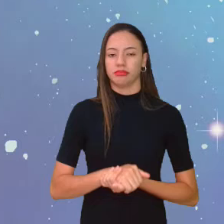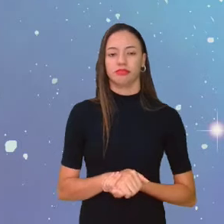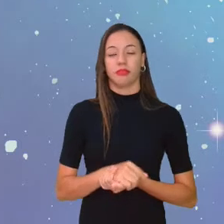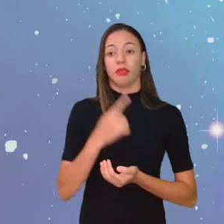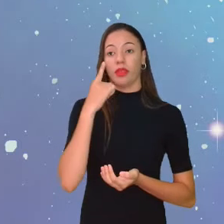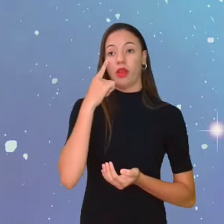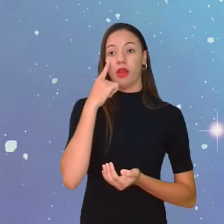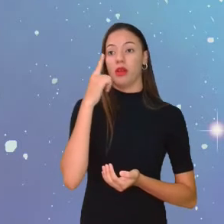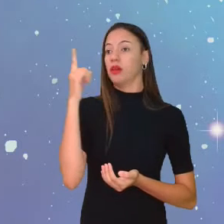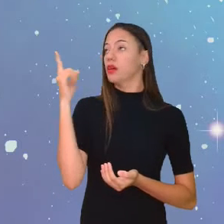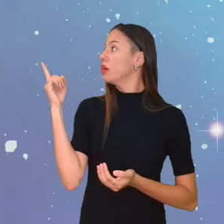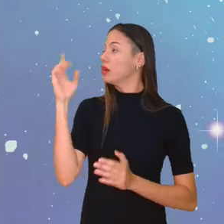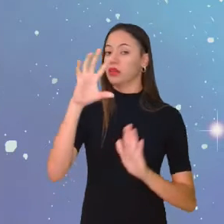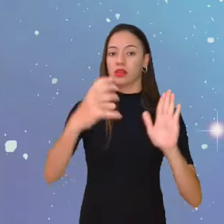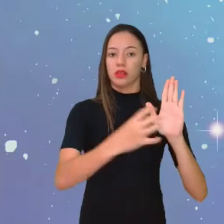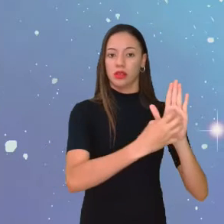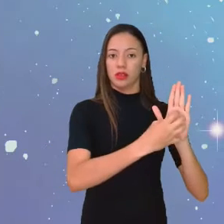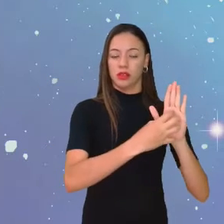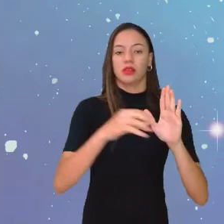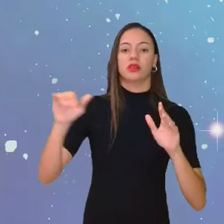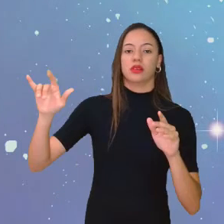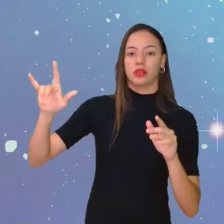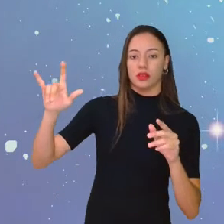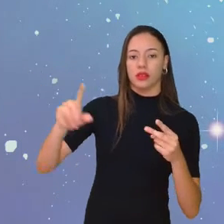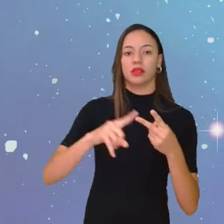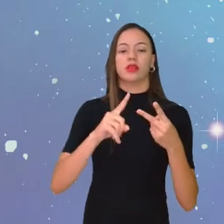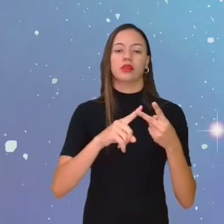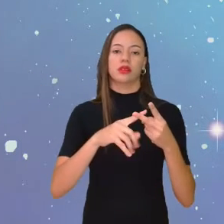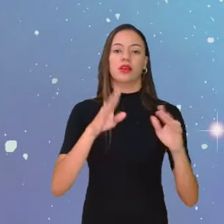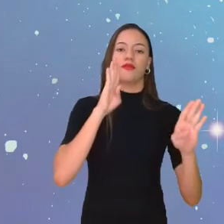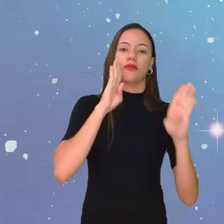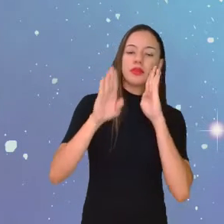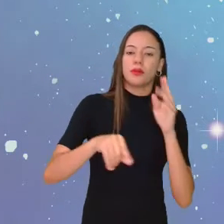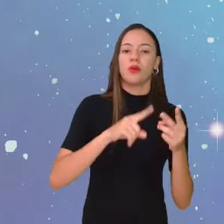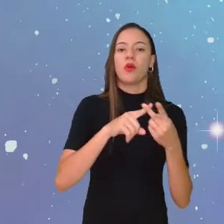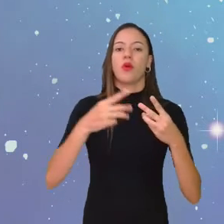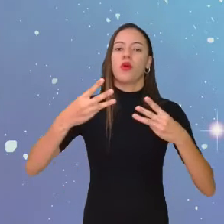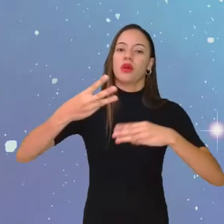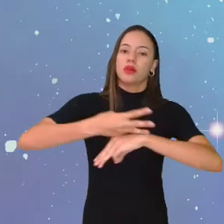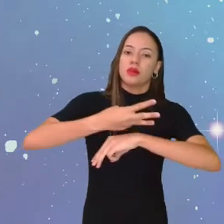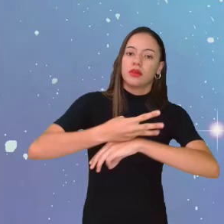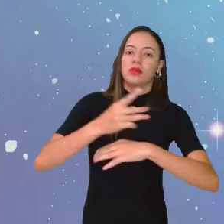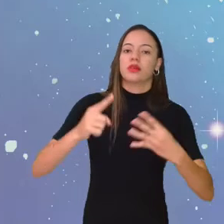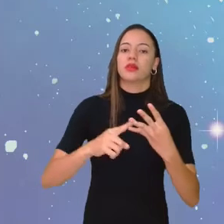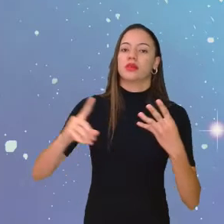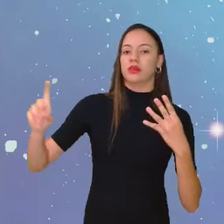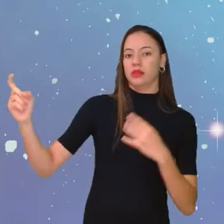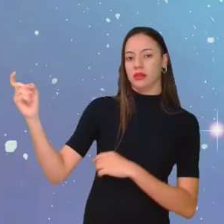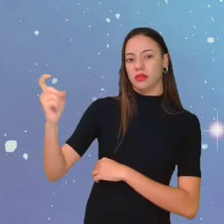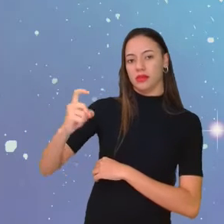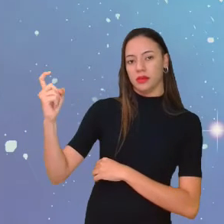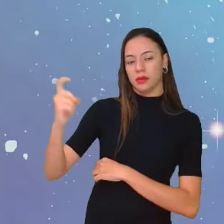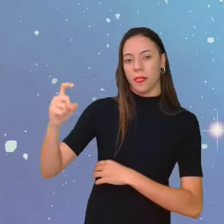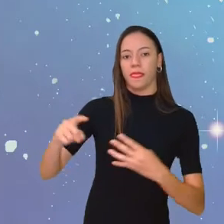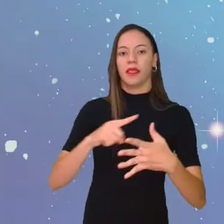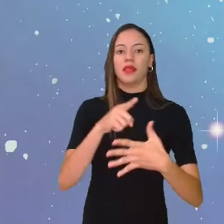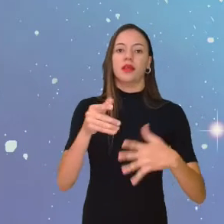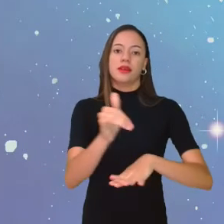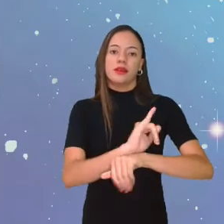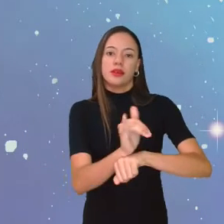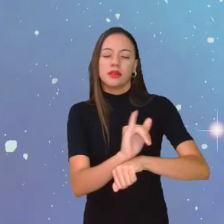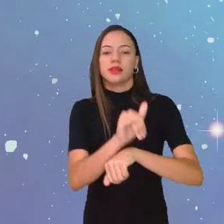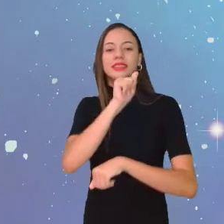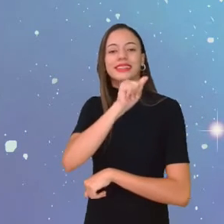colocou ali, ó, simbologia do Instagram, do Facebook, do WhatsApp, do TikTok, do YouTube,